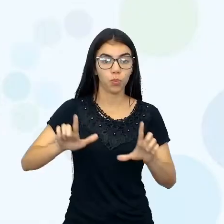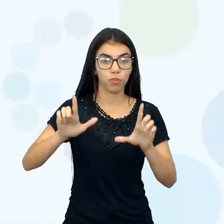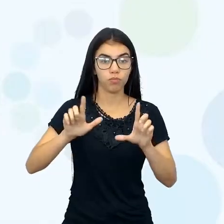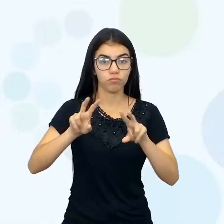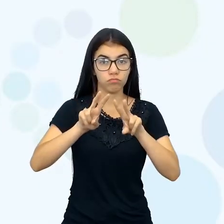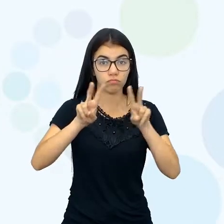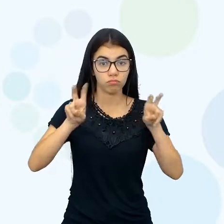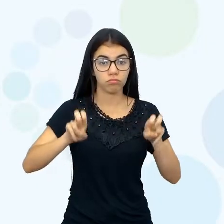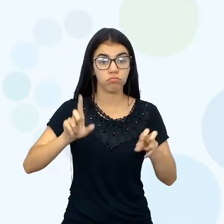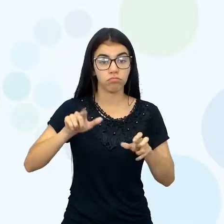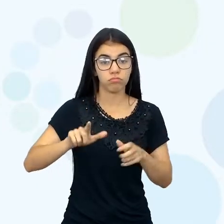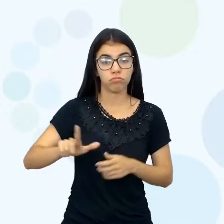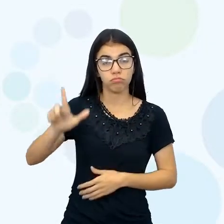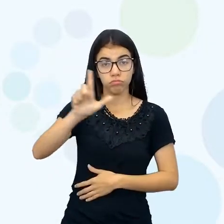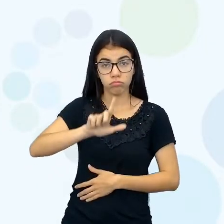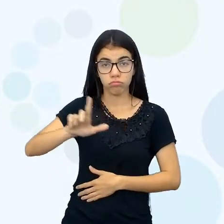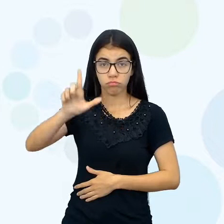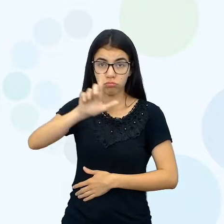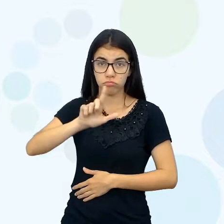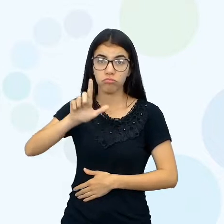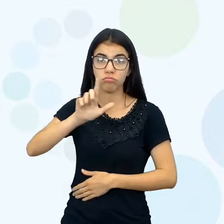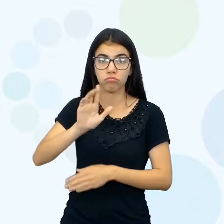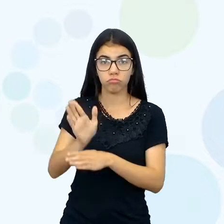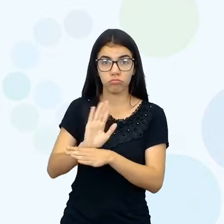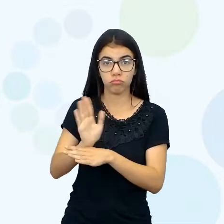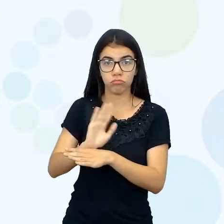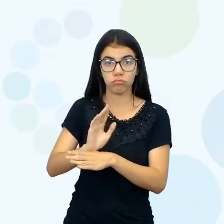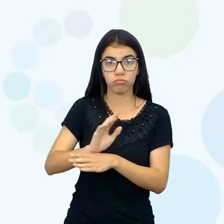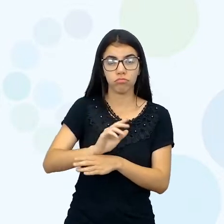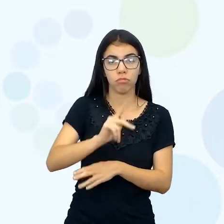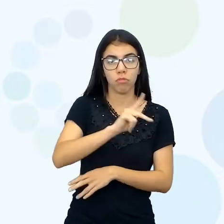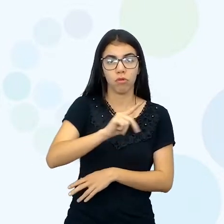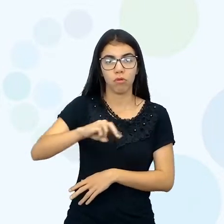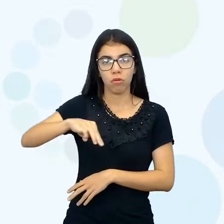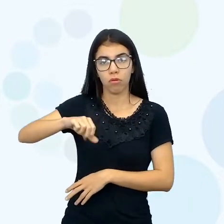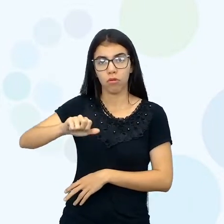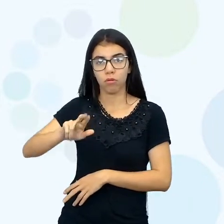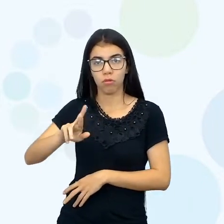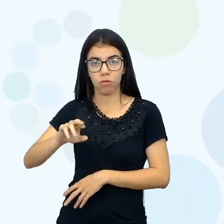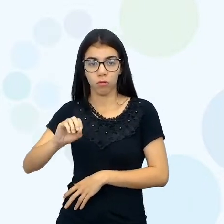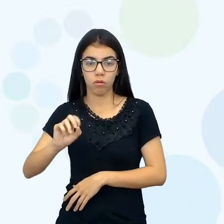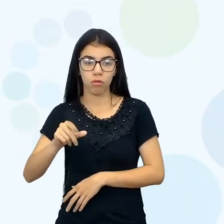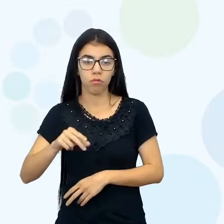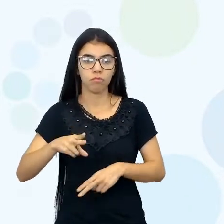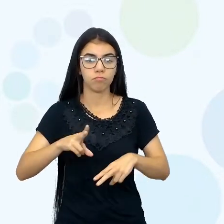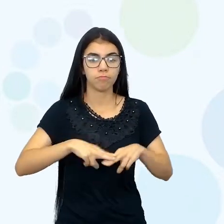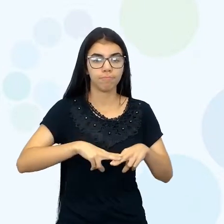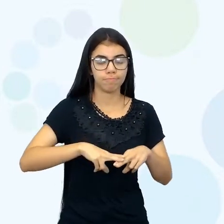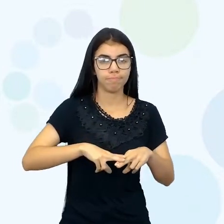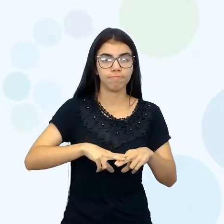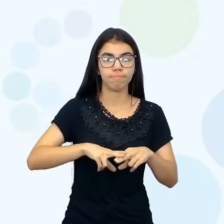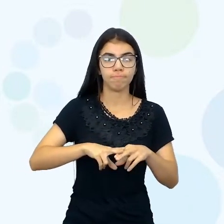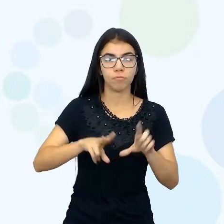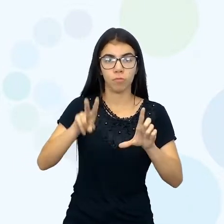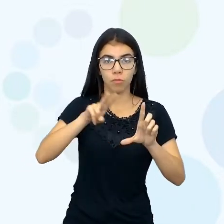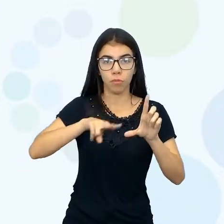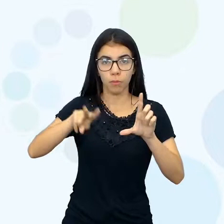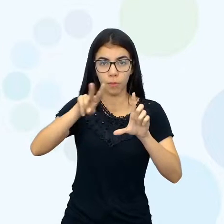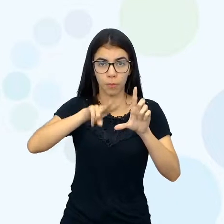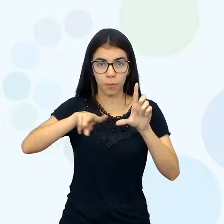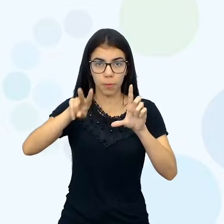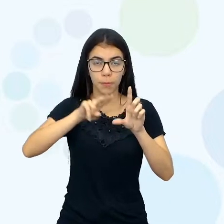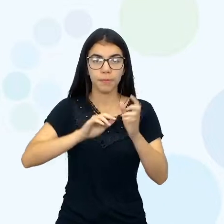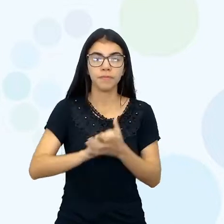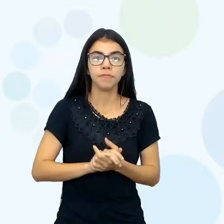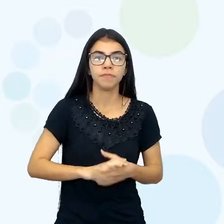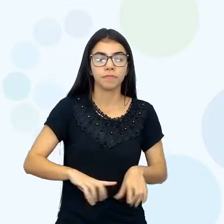hoje? Literatura e Cinema. Eu sou o professor Mauro Marcel. O aprofundamento, hashtag, se liga na mídia. Unidade curricular é a segunda,